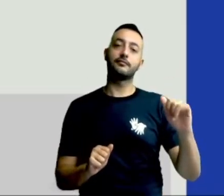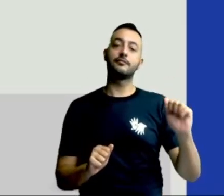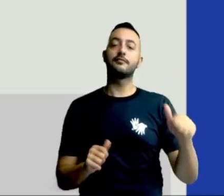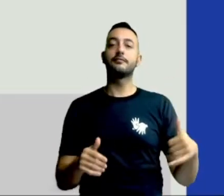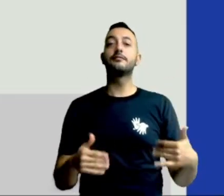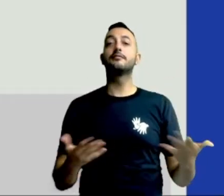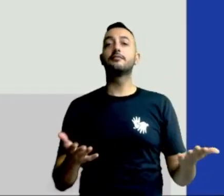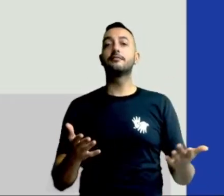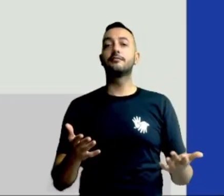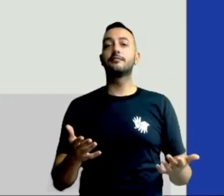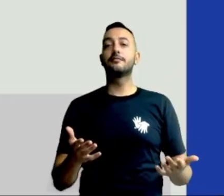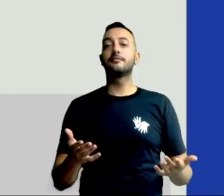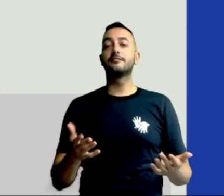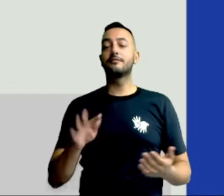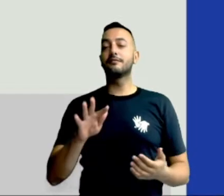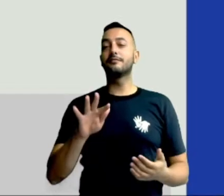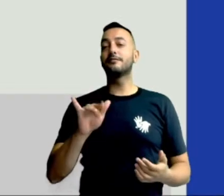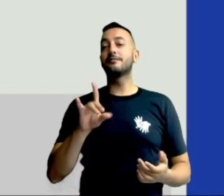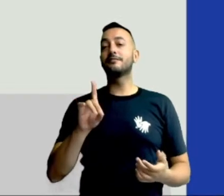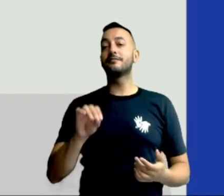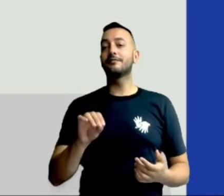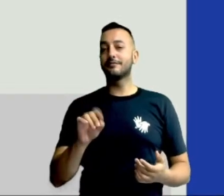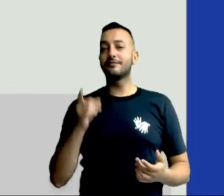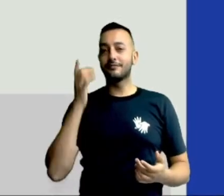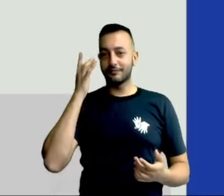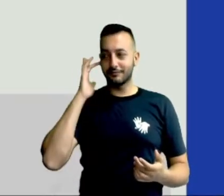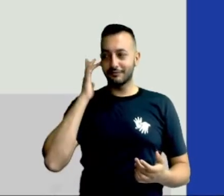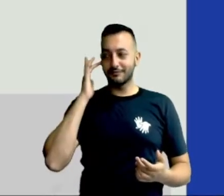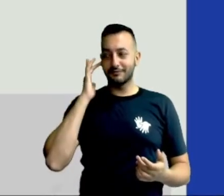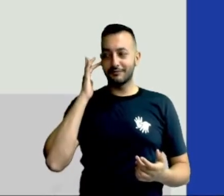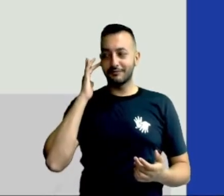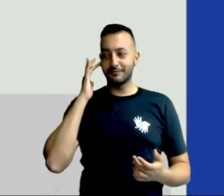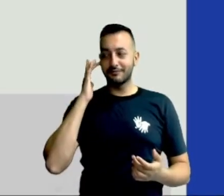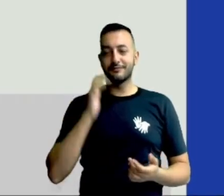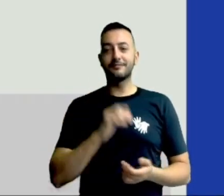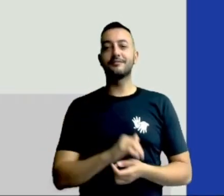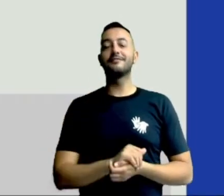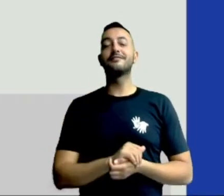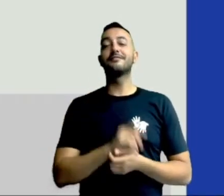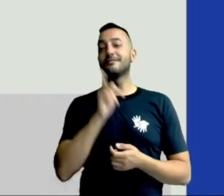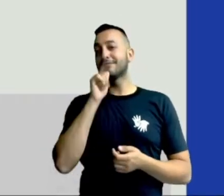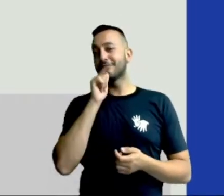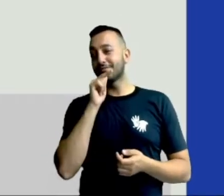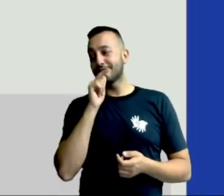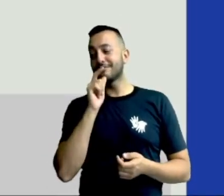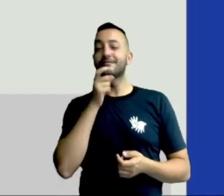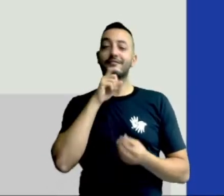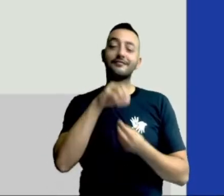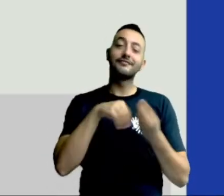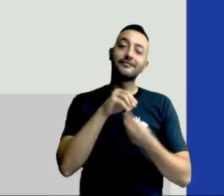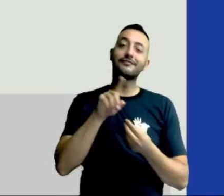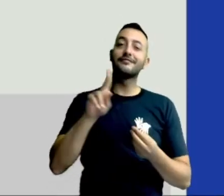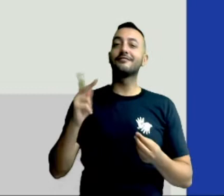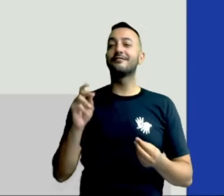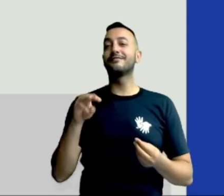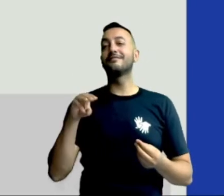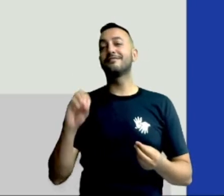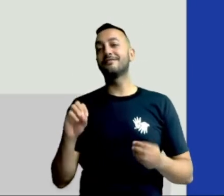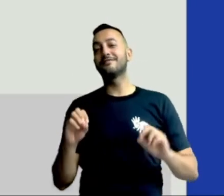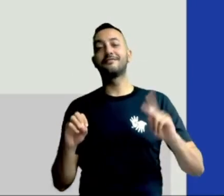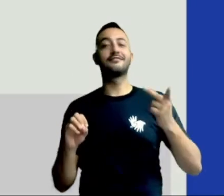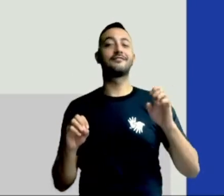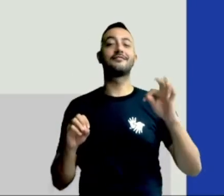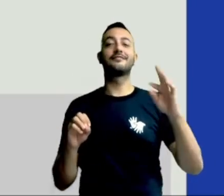aí, Fernando, você acha que água com gelo é mistura homogênea ou mistura